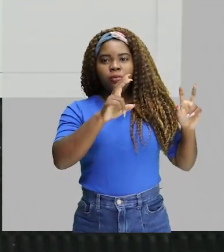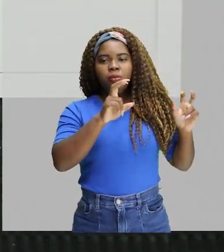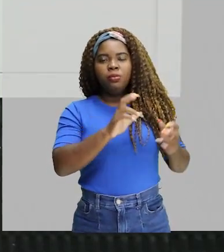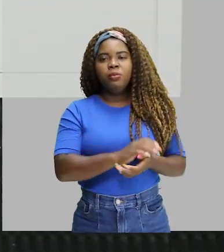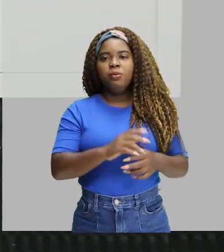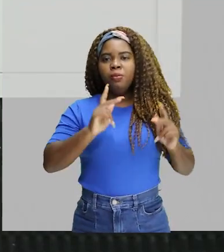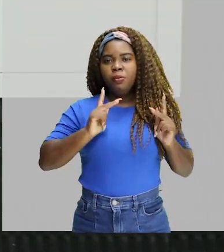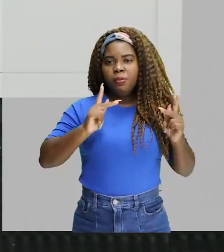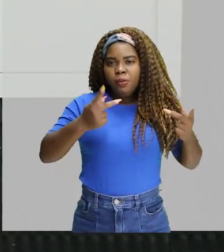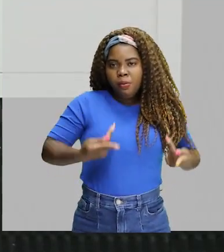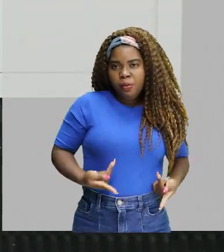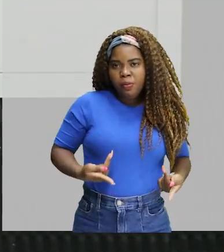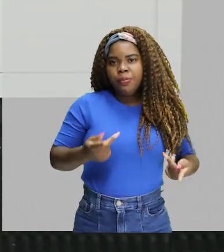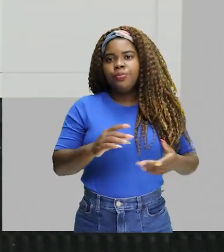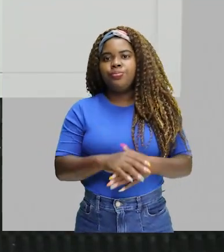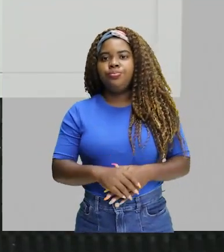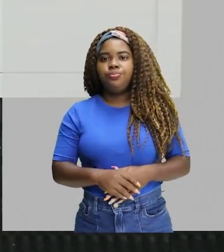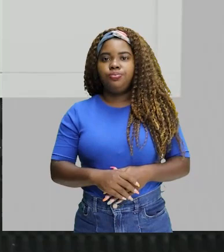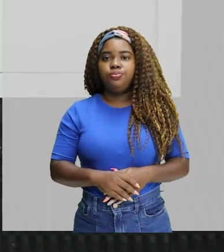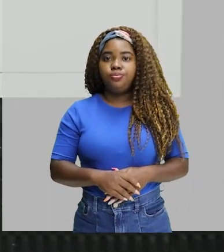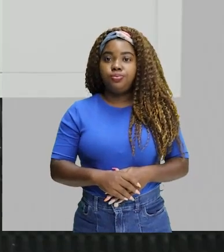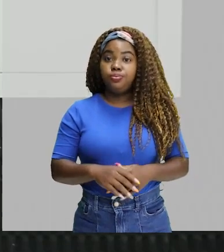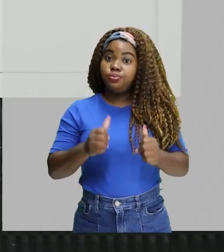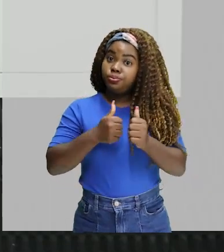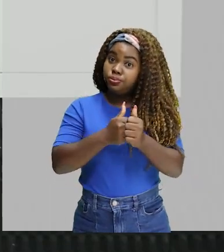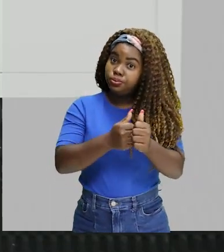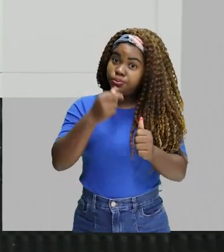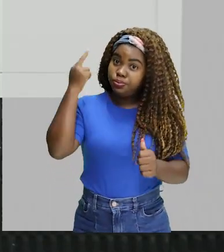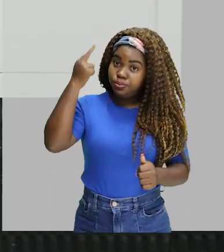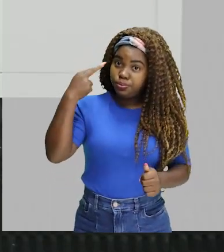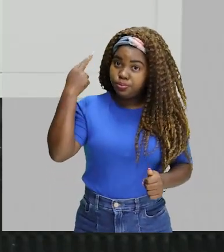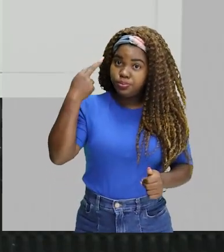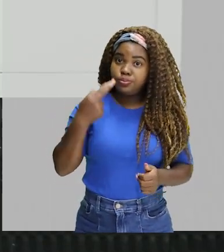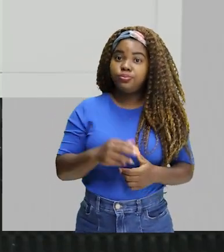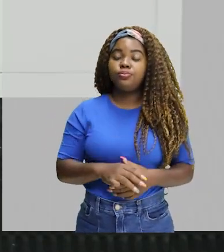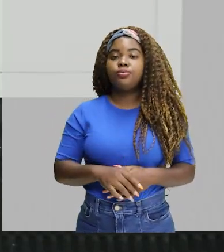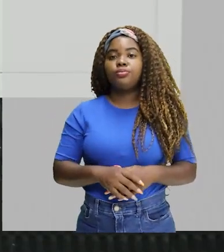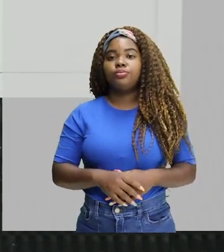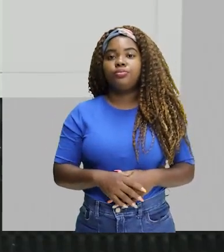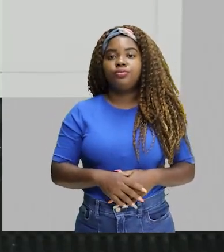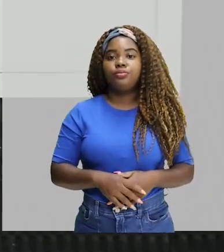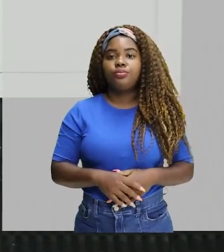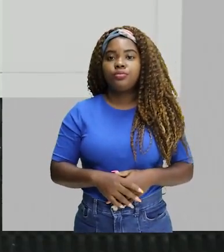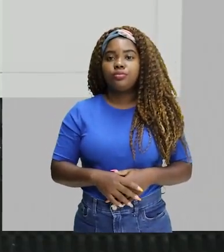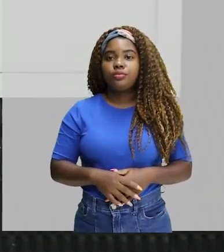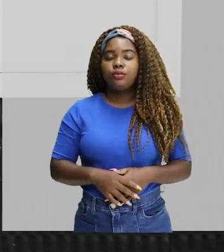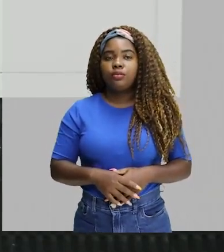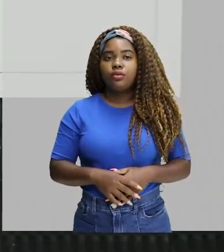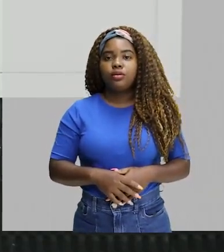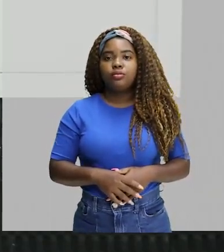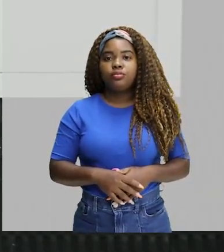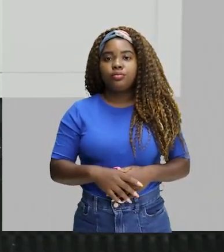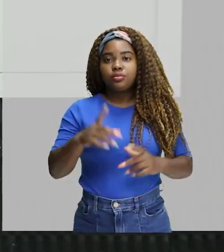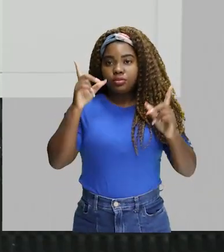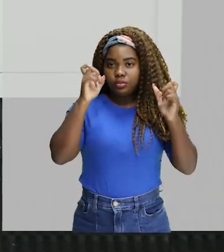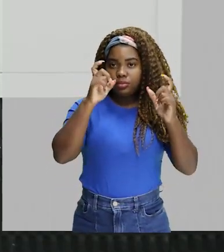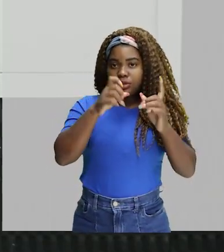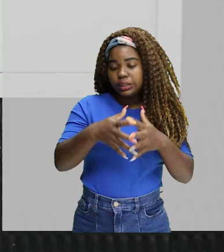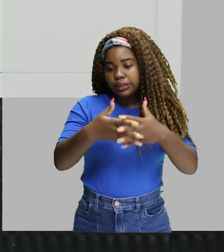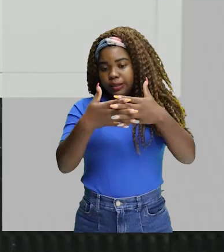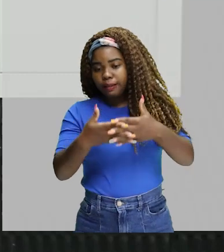humano, ok? Então veja só, acompanha o raciocínio aqui, para você não perder. Acompanha, porque senão vai ficar difícil de você